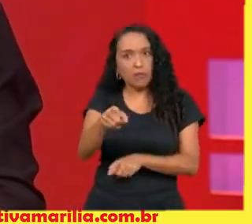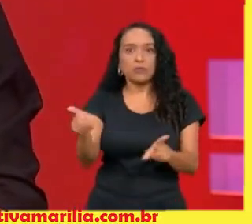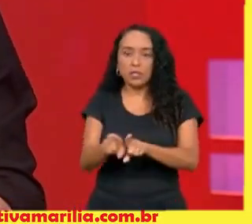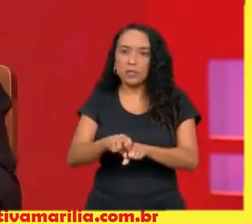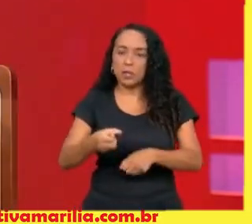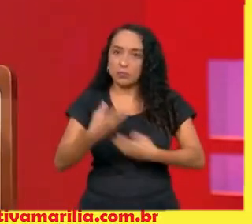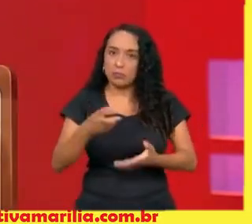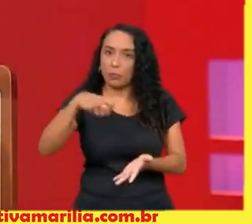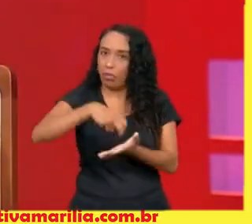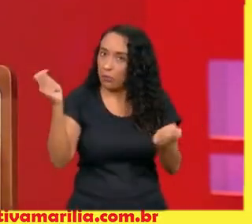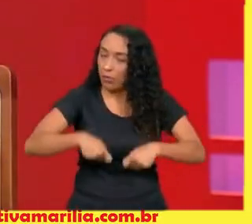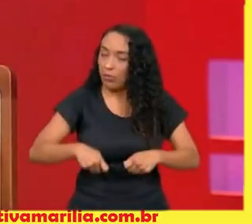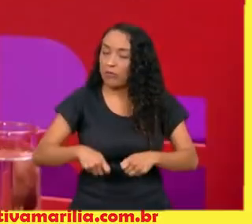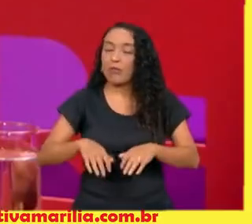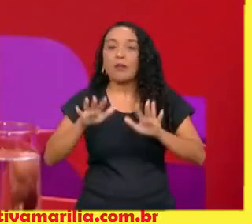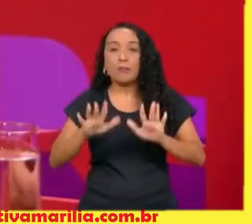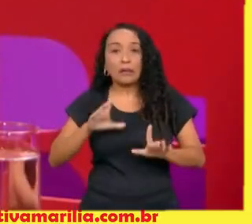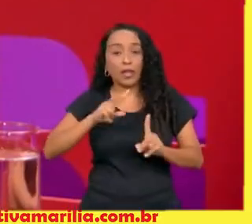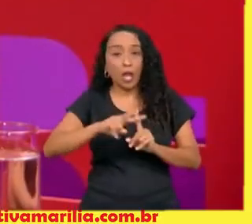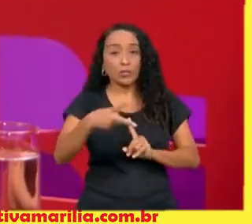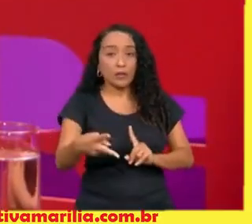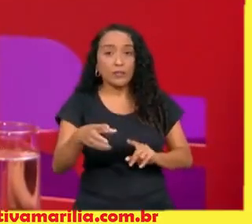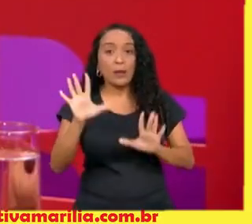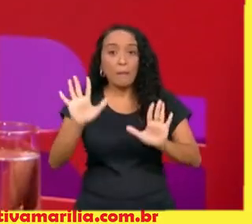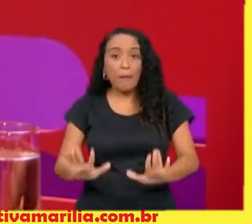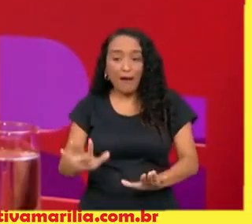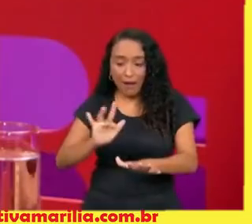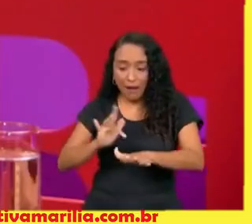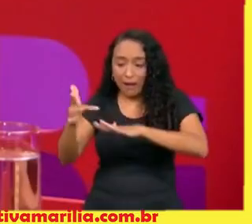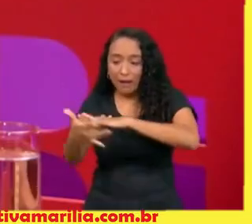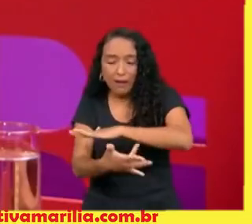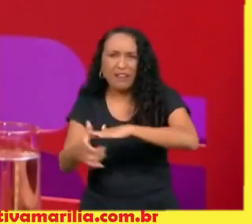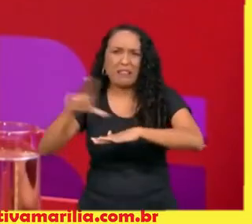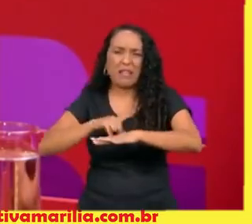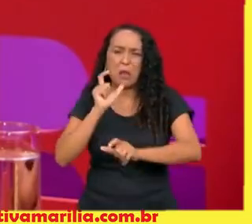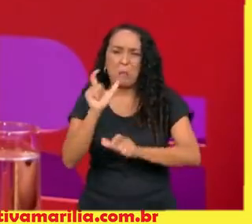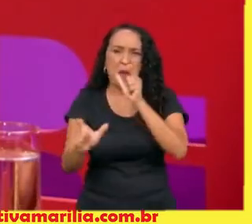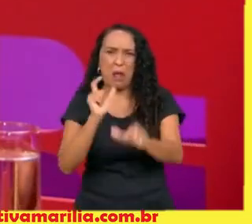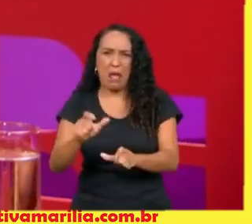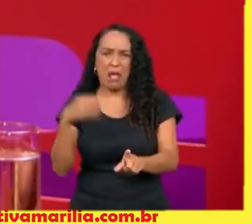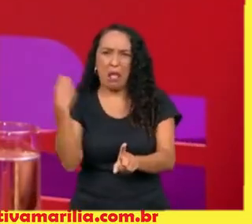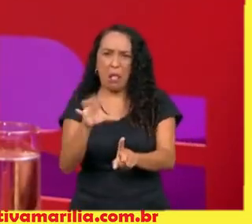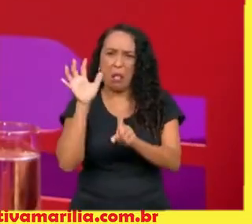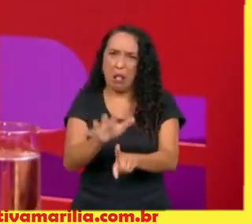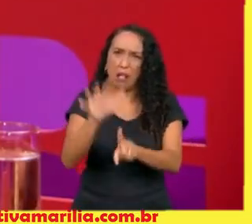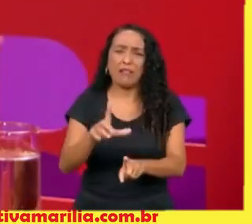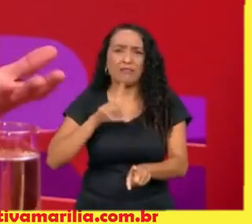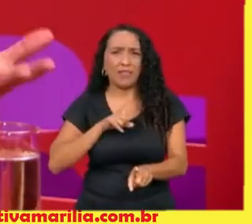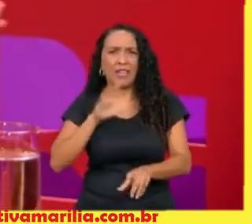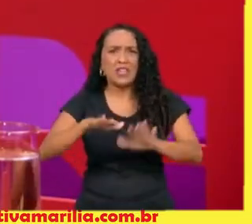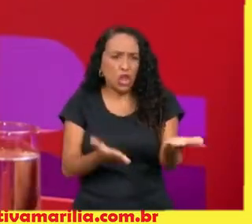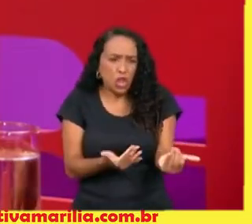a boca é minha, mas vai ter consequências. Claro, né? claro. E as redes sociais têm linchamentos, né? Tem adolescente que tenta cortar